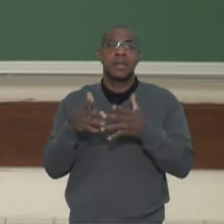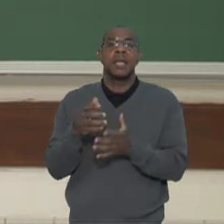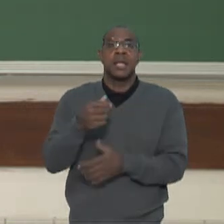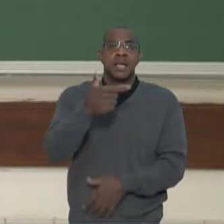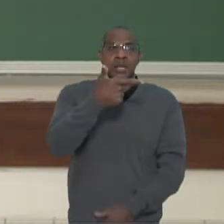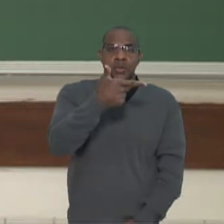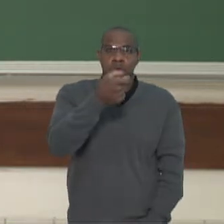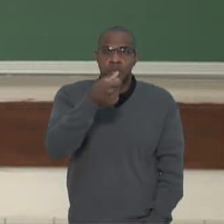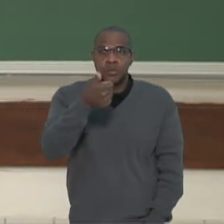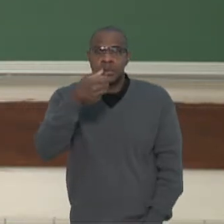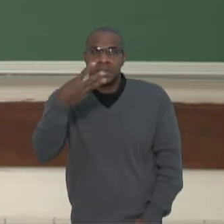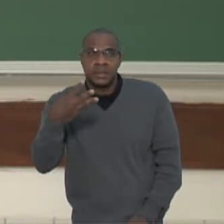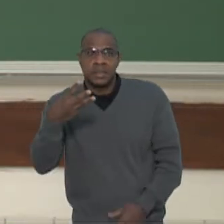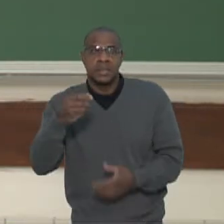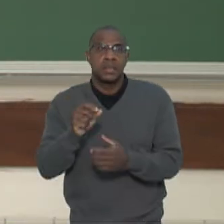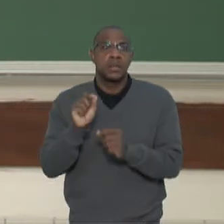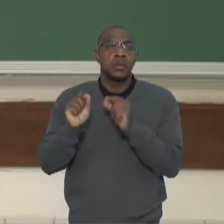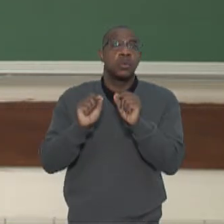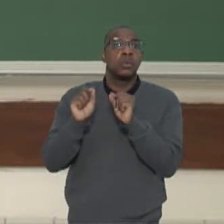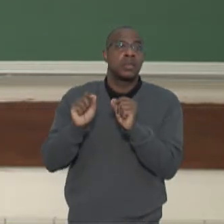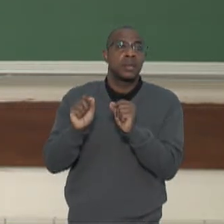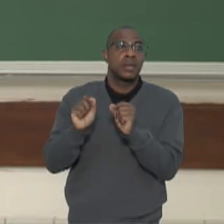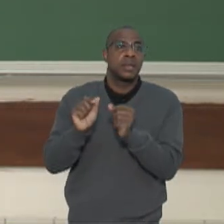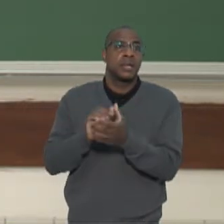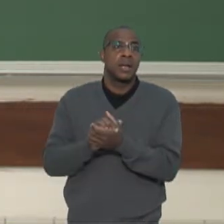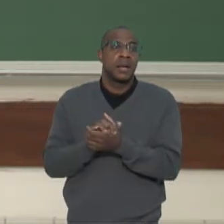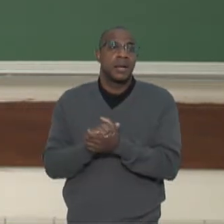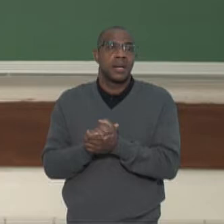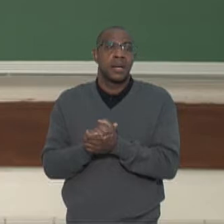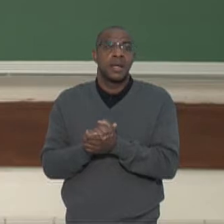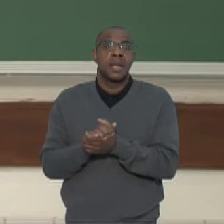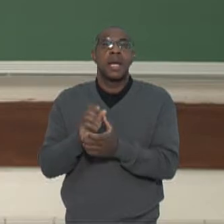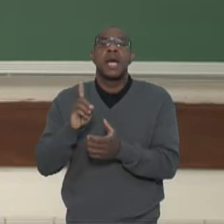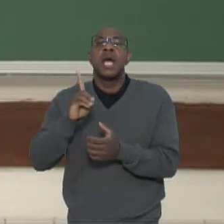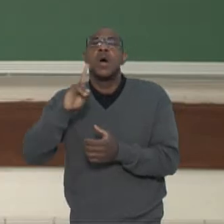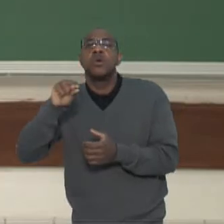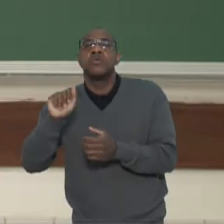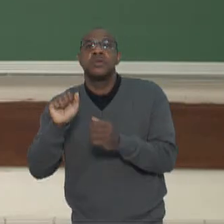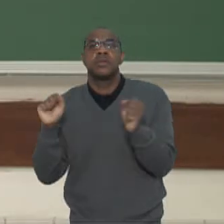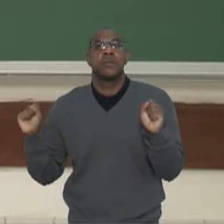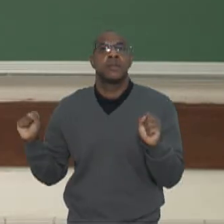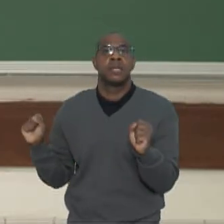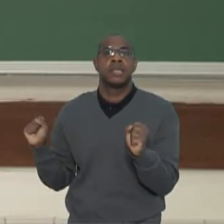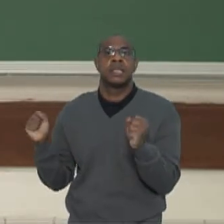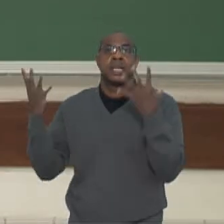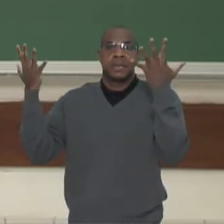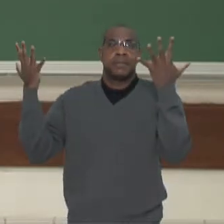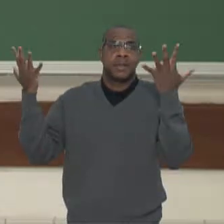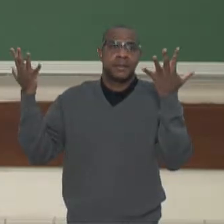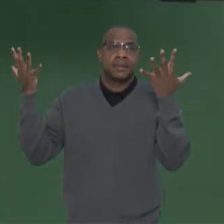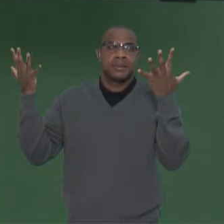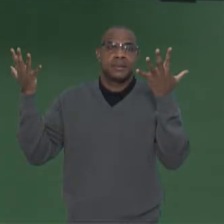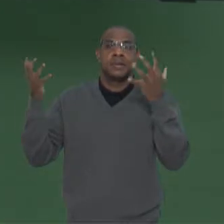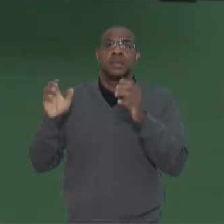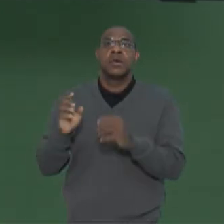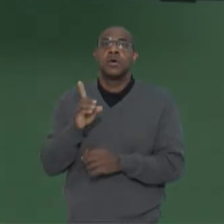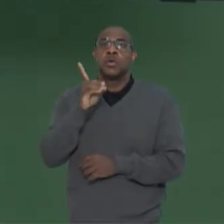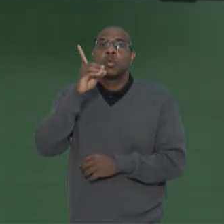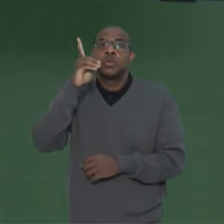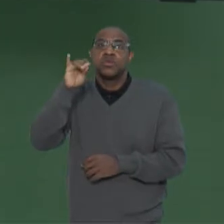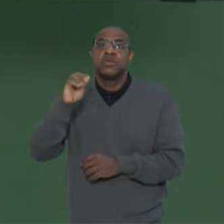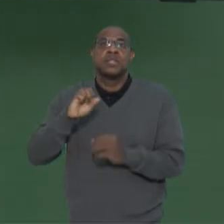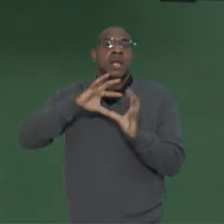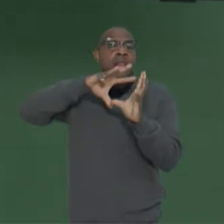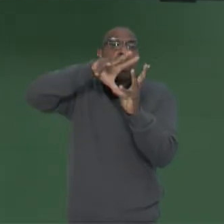será, né, que este dia é o dia de comemorar aí, né, então, o Dia Internacional do Esporte